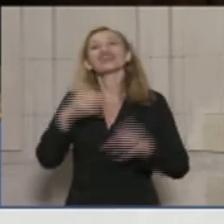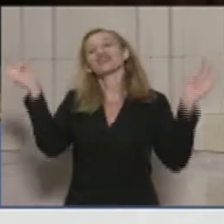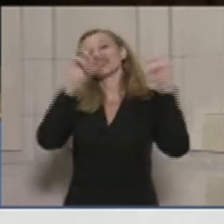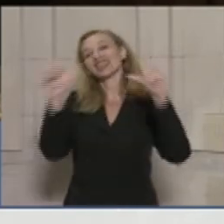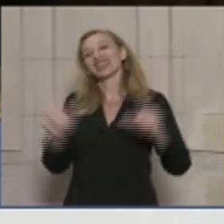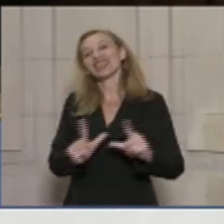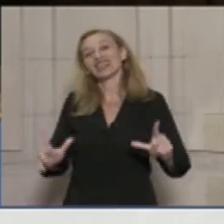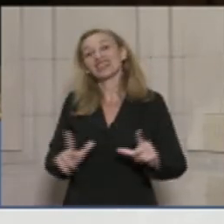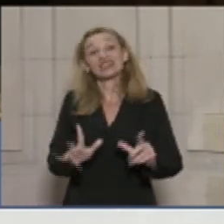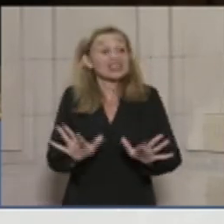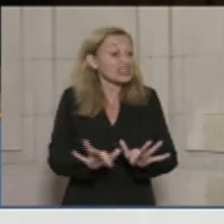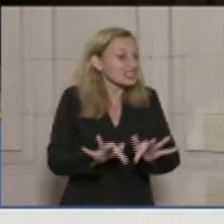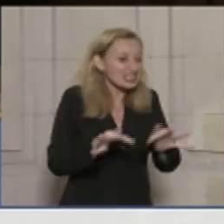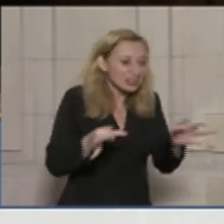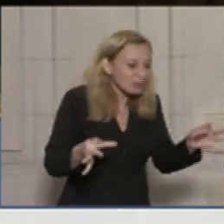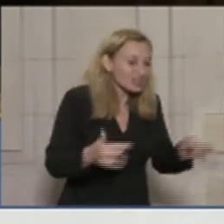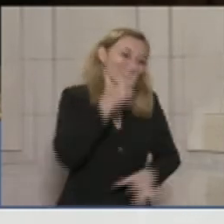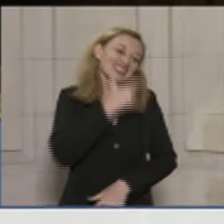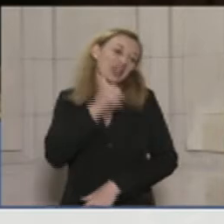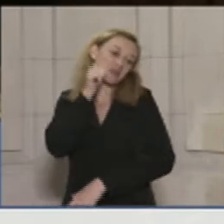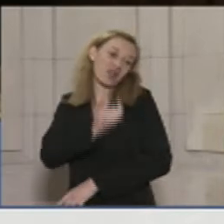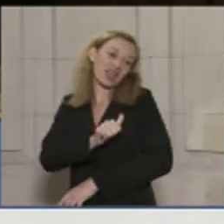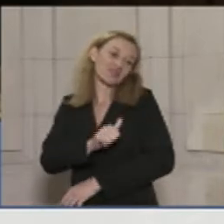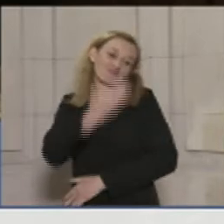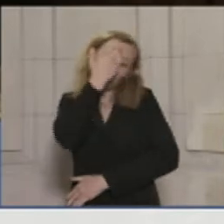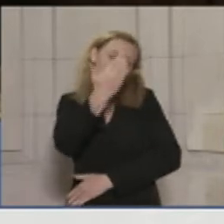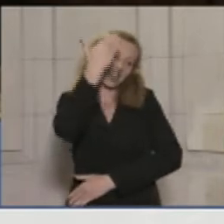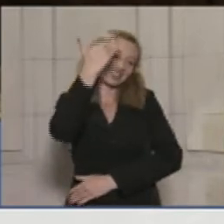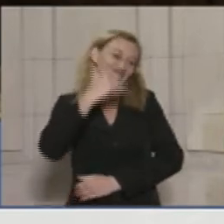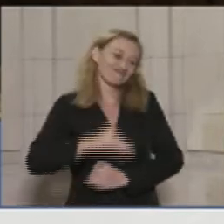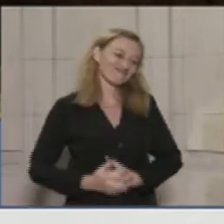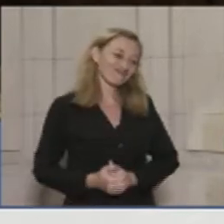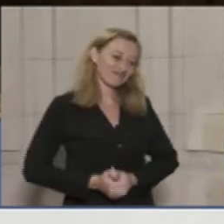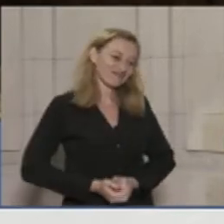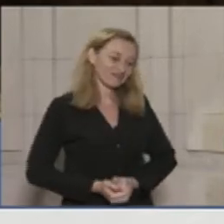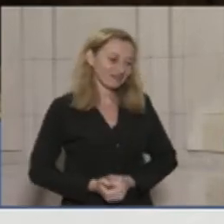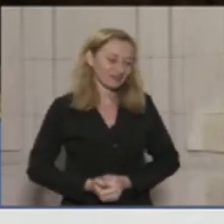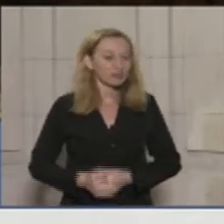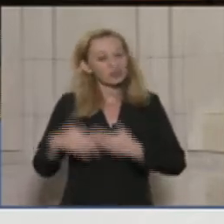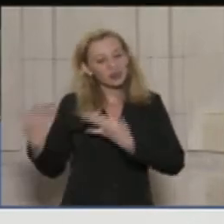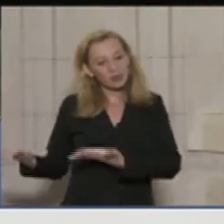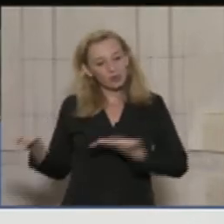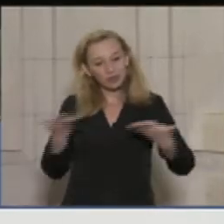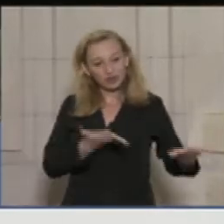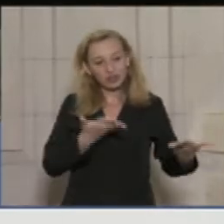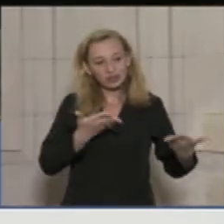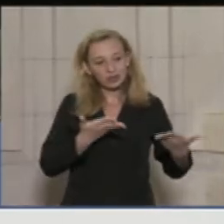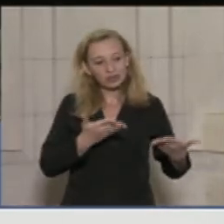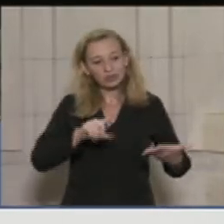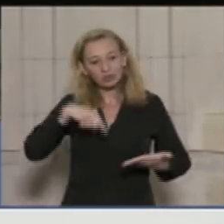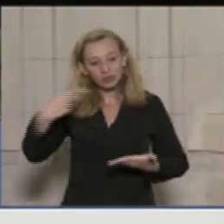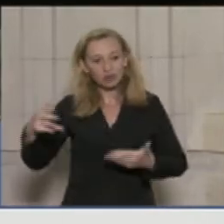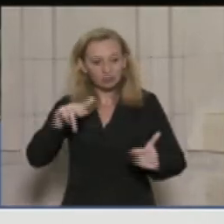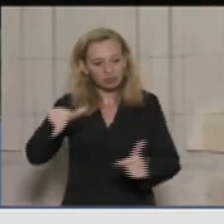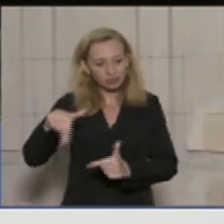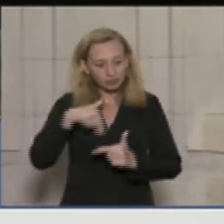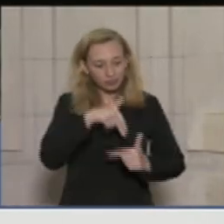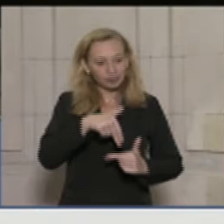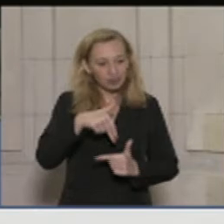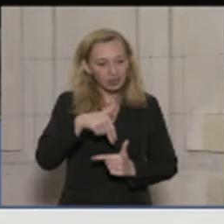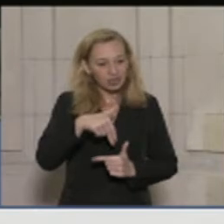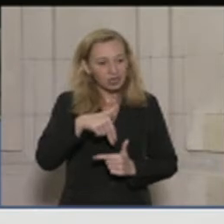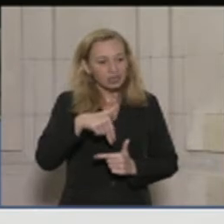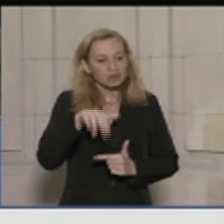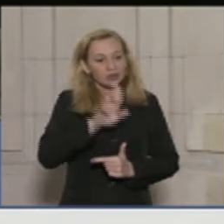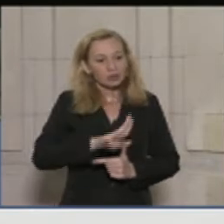pelo simples fato de ser mulher. Muito obrigada. Convido o próximo orador inscrito para que possa